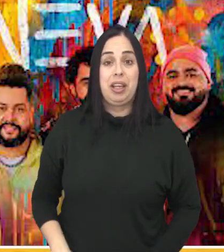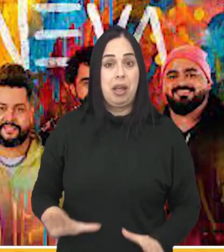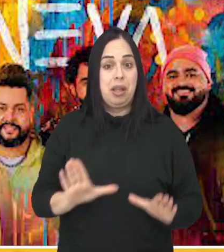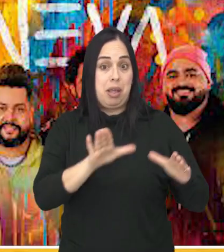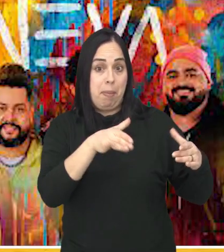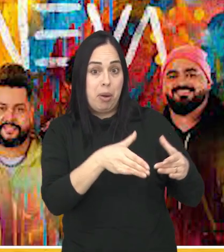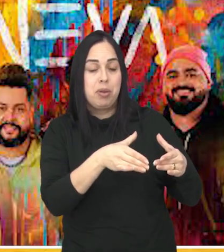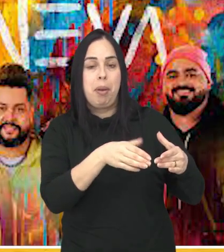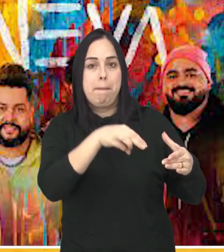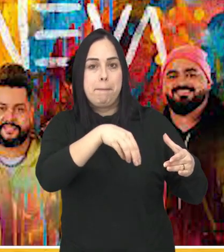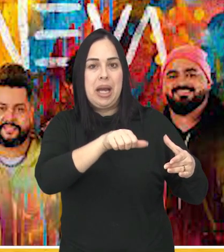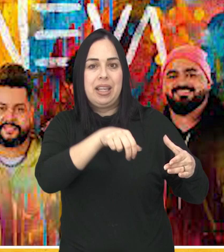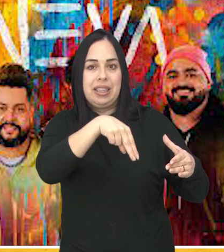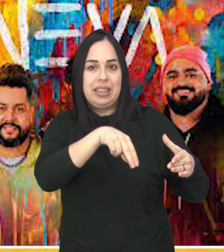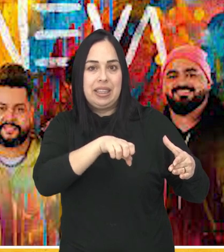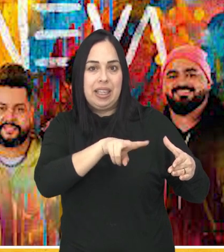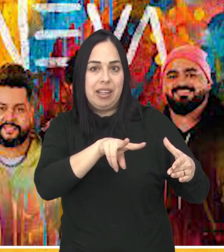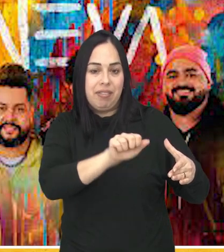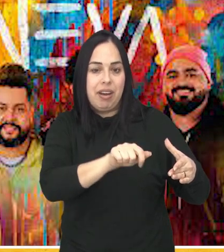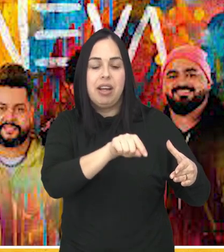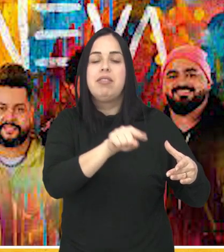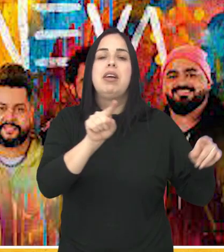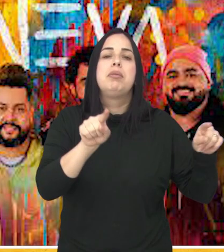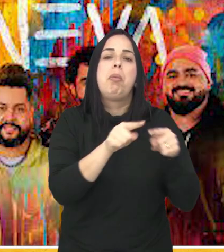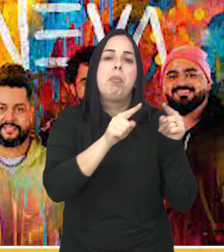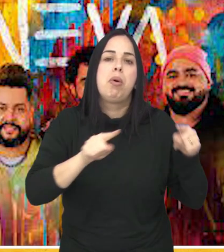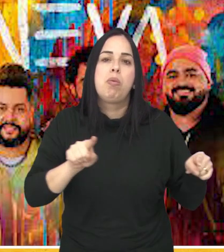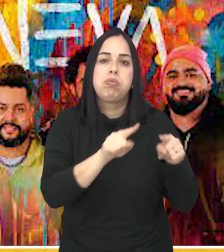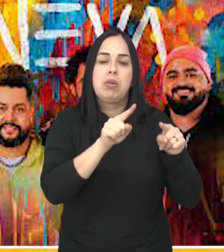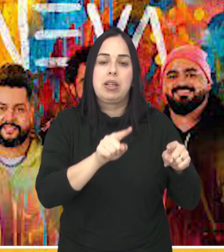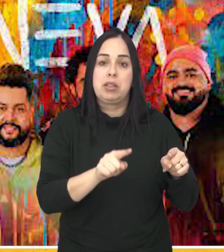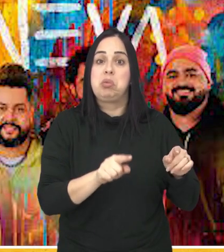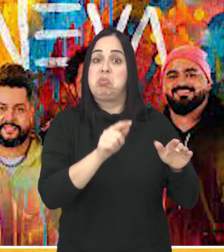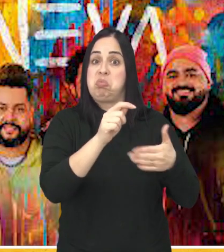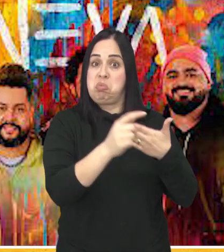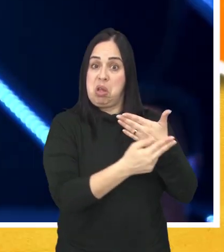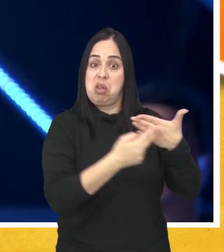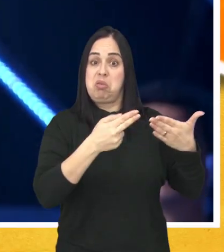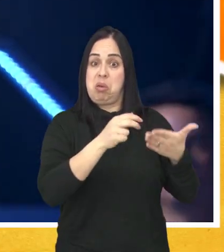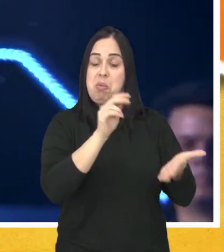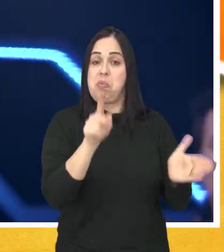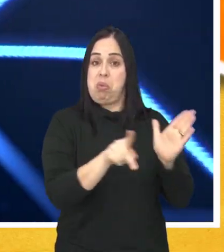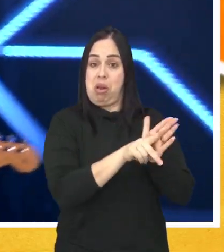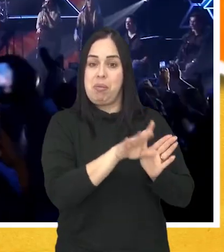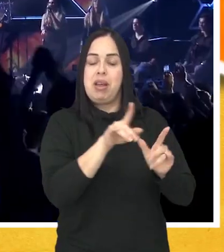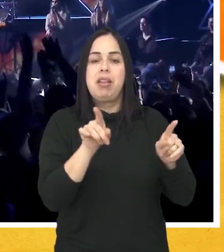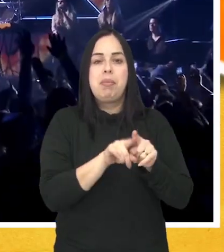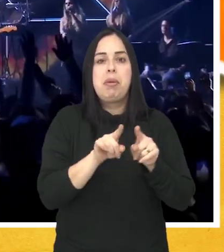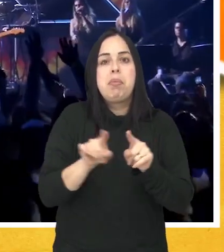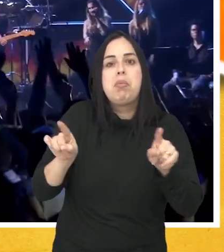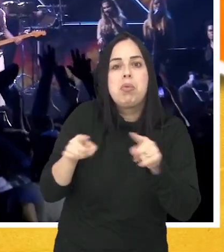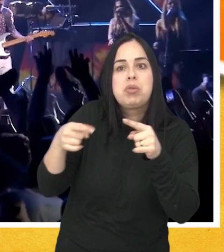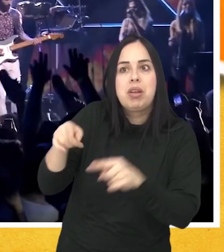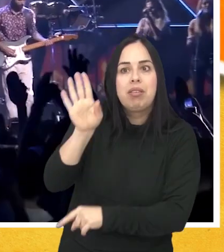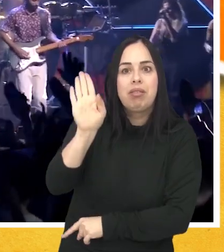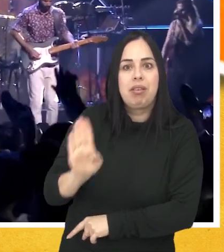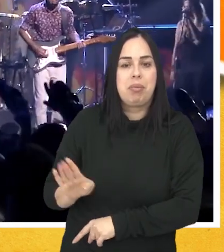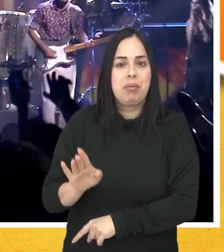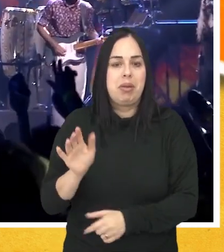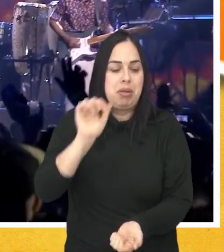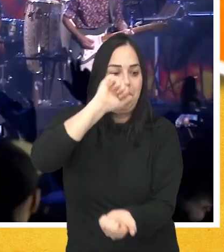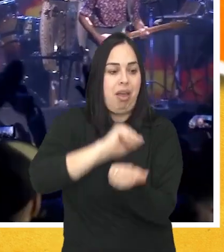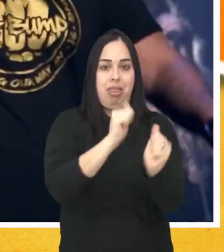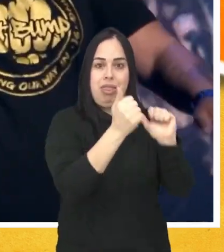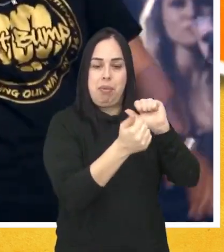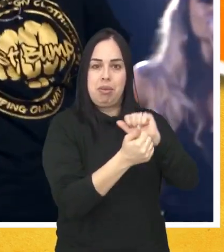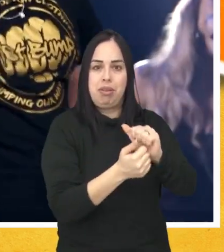Já a banda Maneva promete encantar o público com suas músicas de autoria própria e clássicos da música brasileira